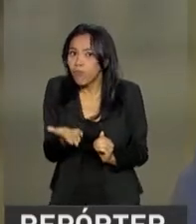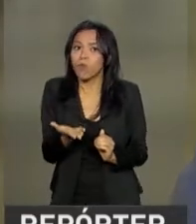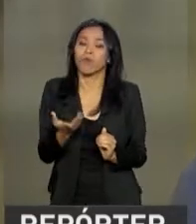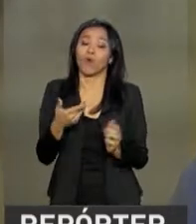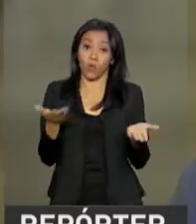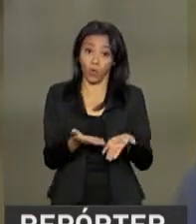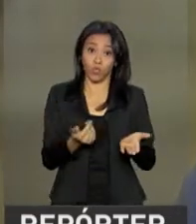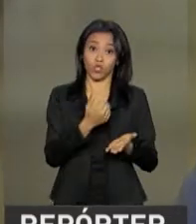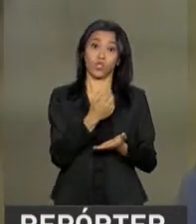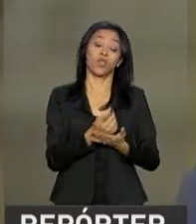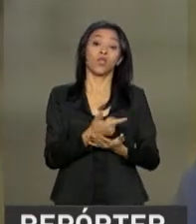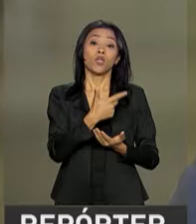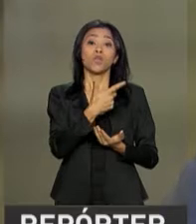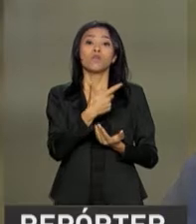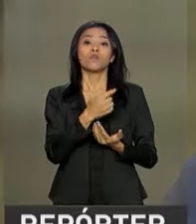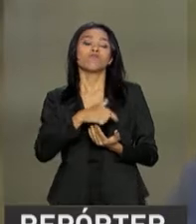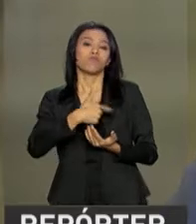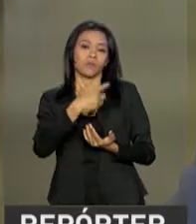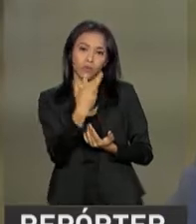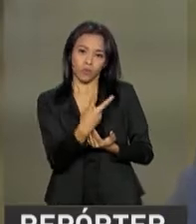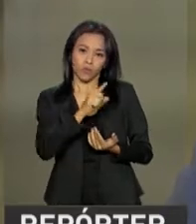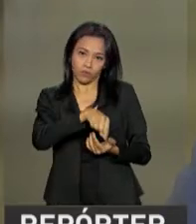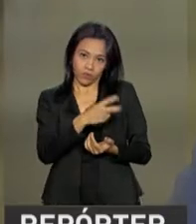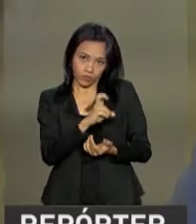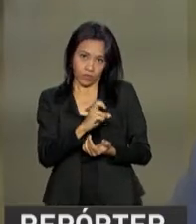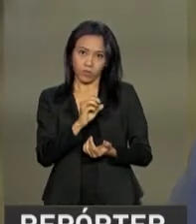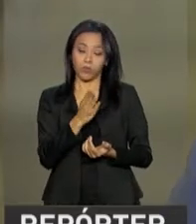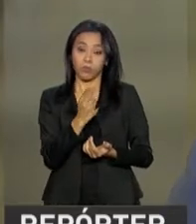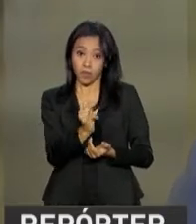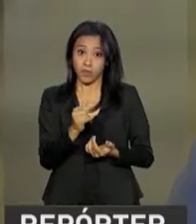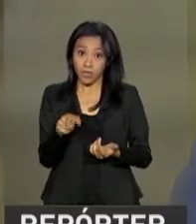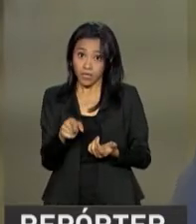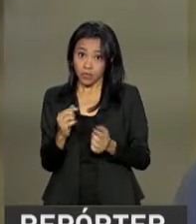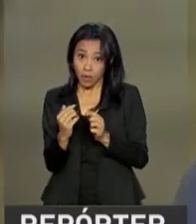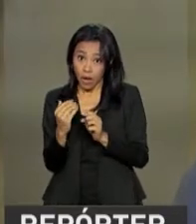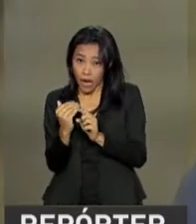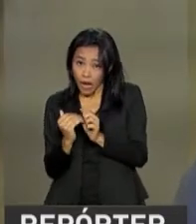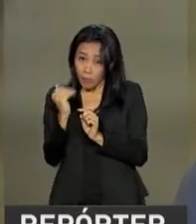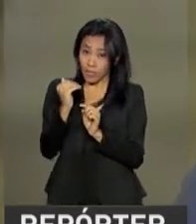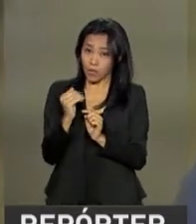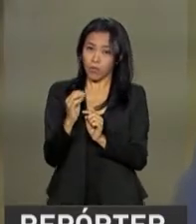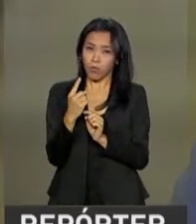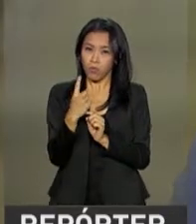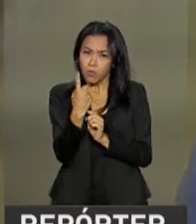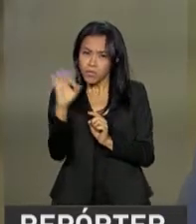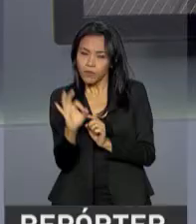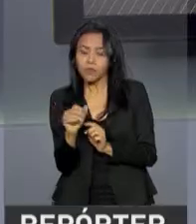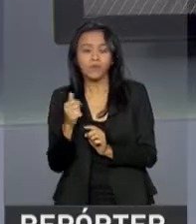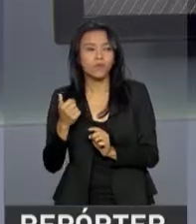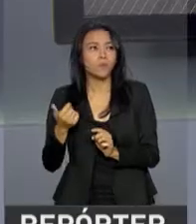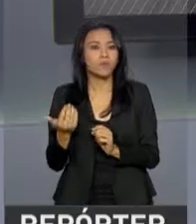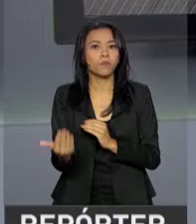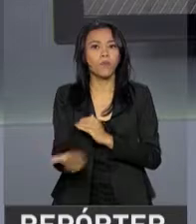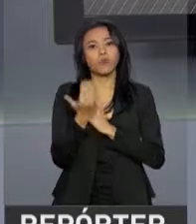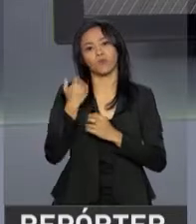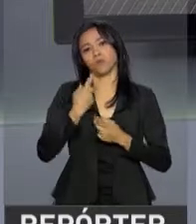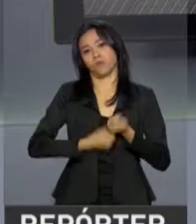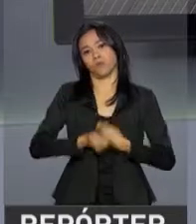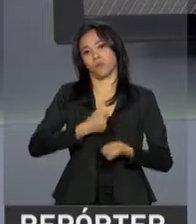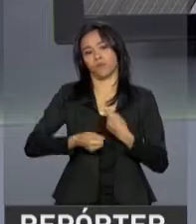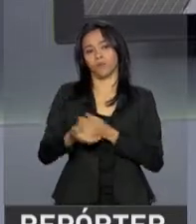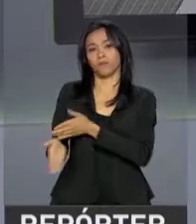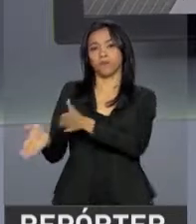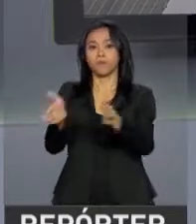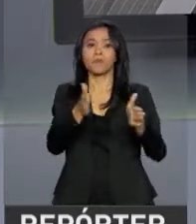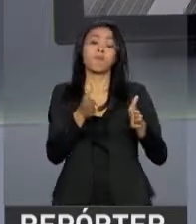pib de 2 e meio tão meio ponto percentual e muita coisa então é uma ajuda muito grande para a economia desde